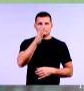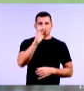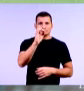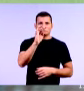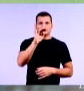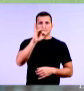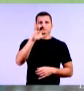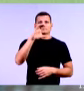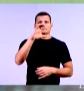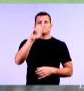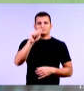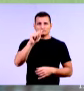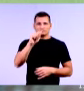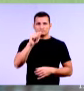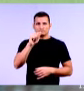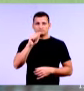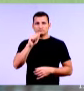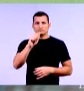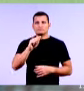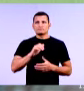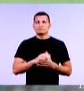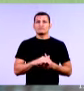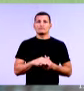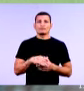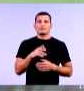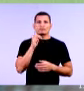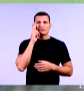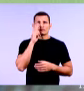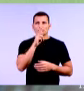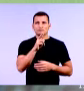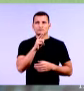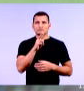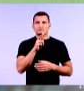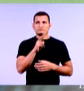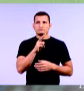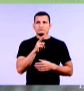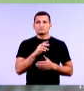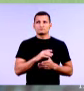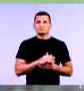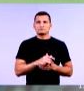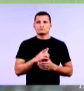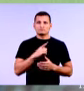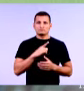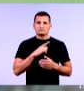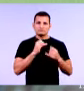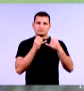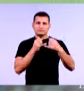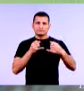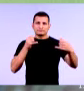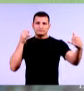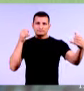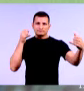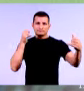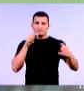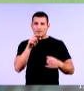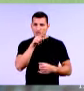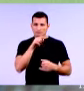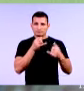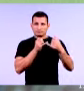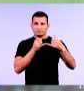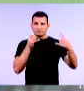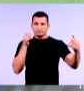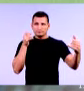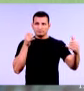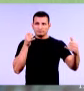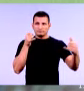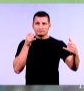conectar milhões de computadores. Então, como você pode ver aqui na figura, nós temos esses cabos, onde, né, a maior